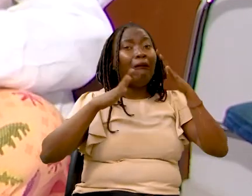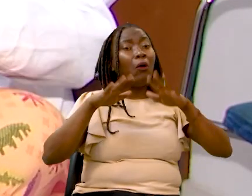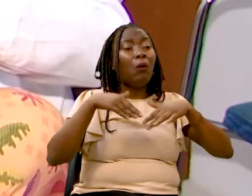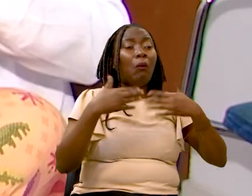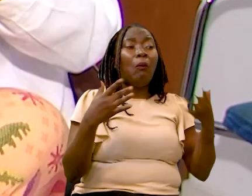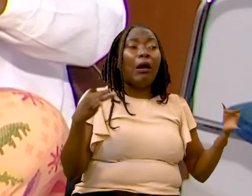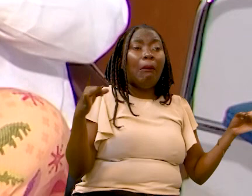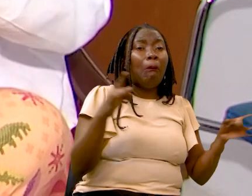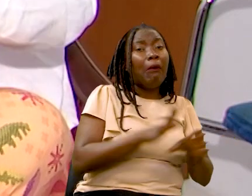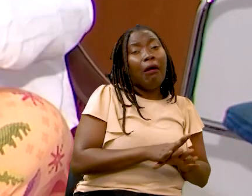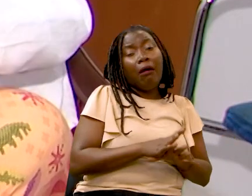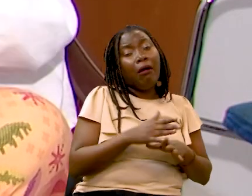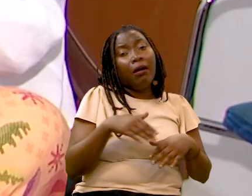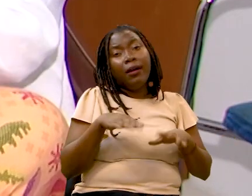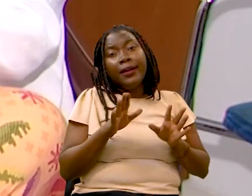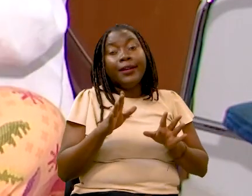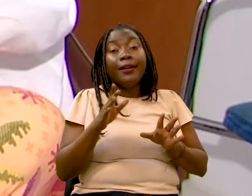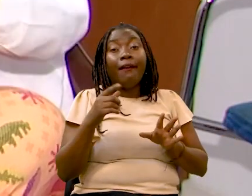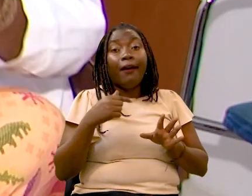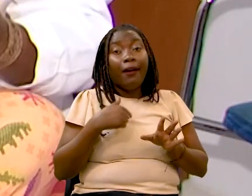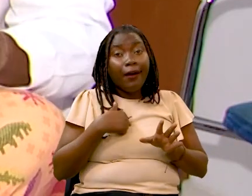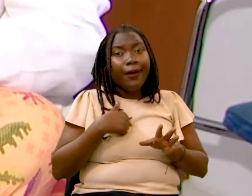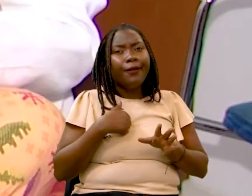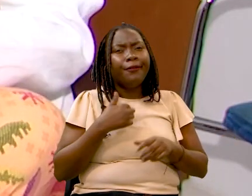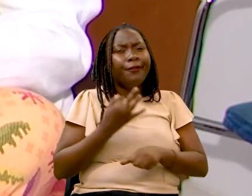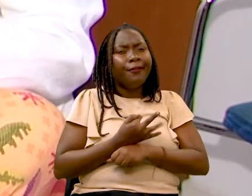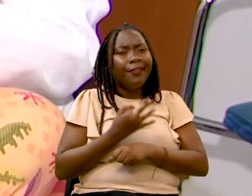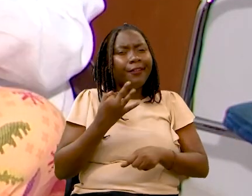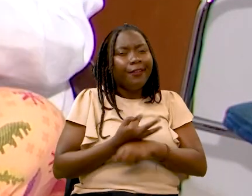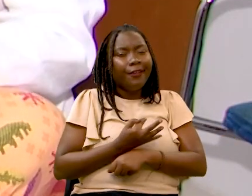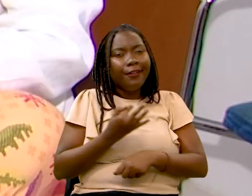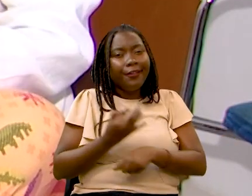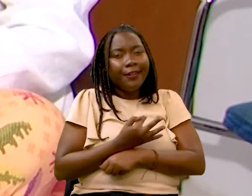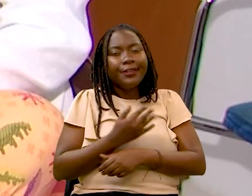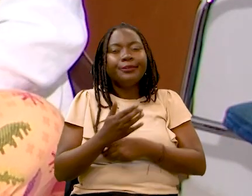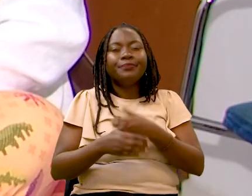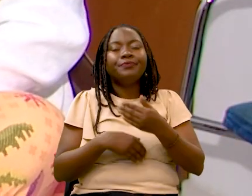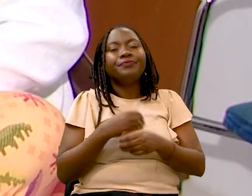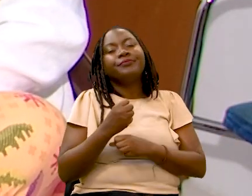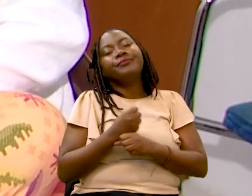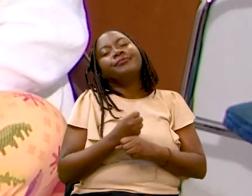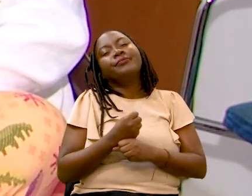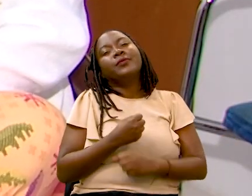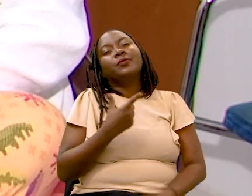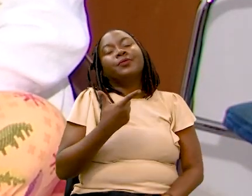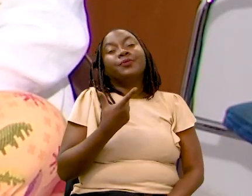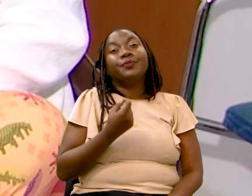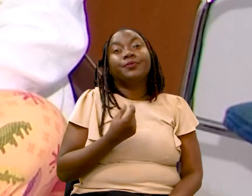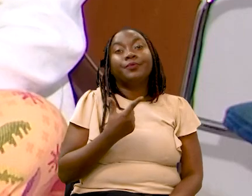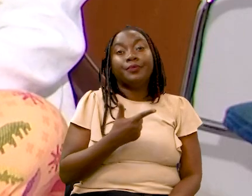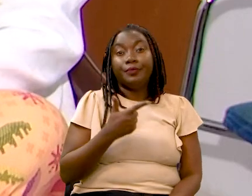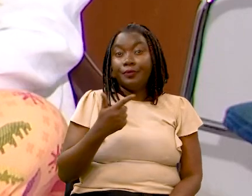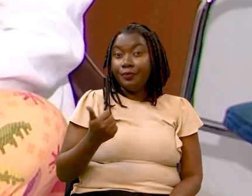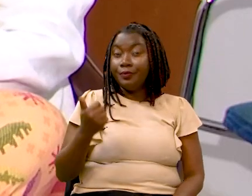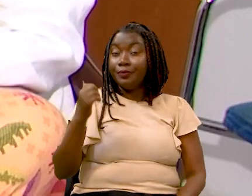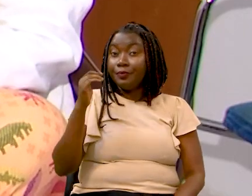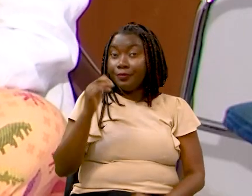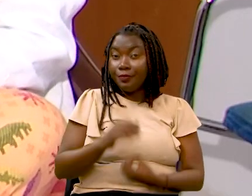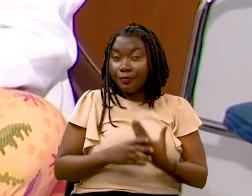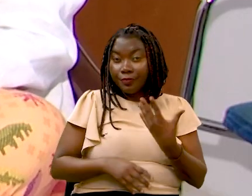mais e tinha essa incerteza, né, de quando terminaria e tal, então eu fui resistindo. E